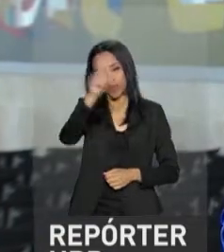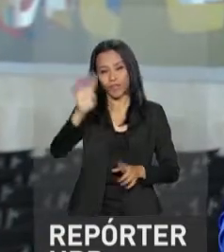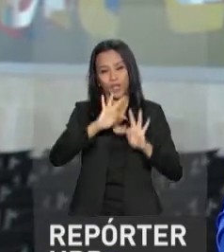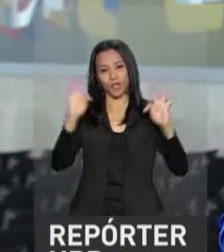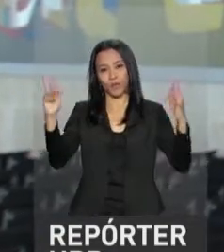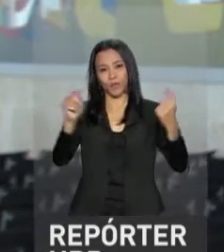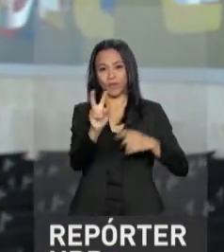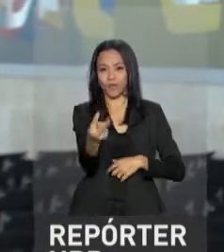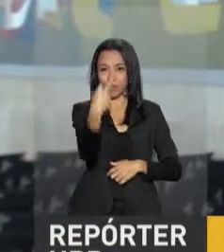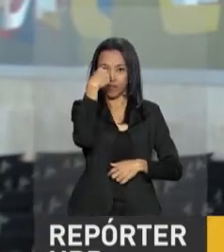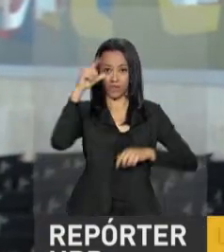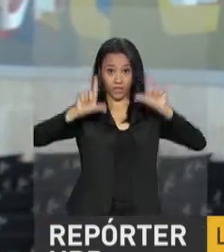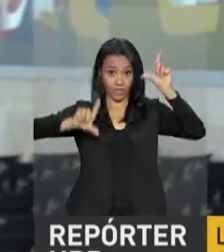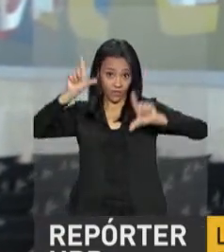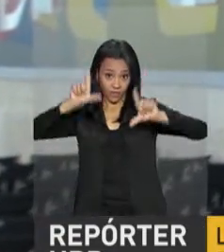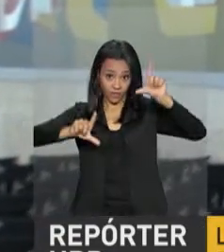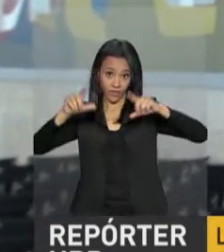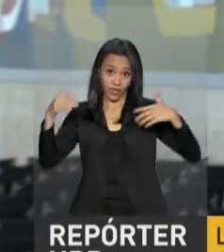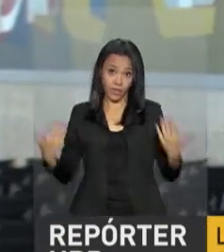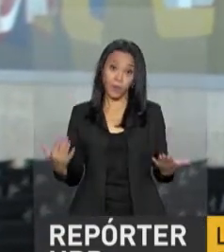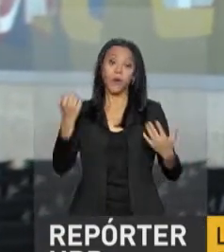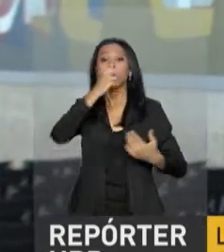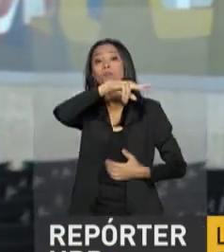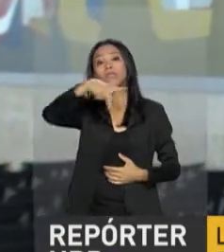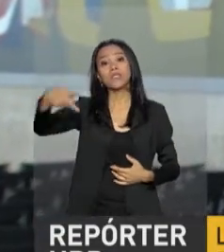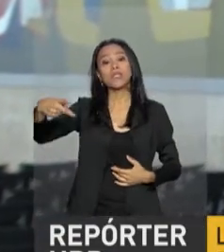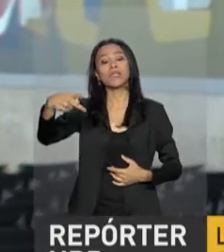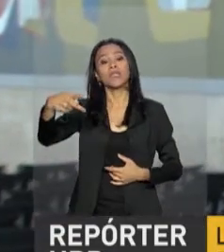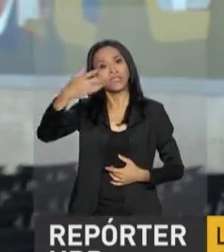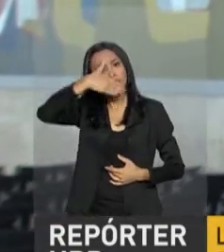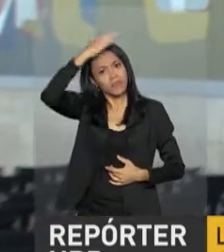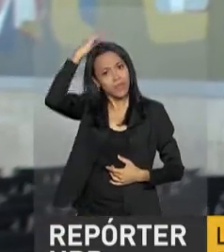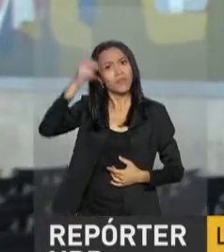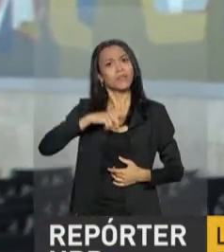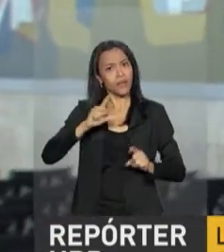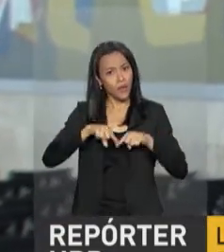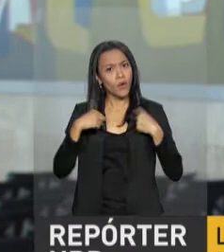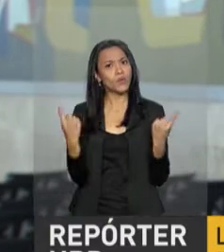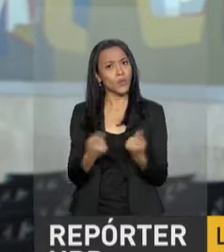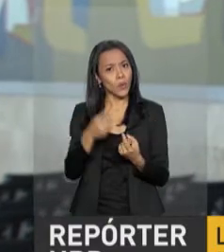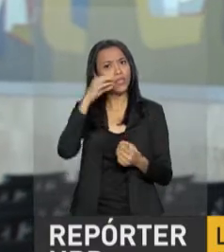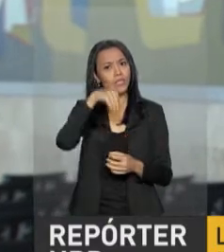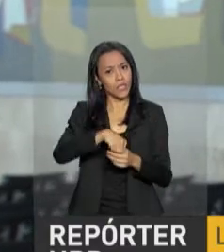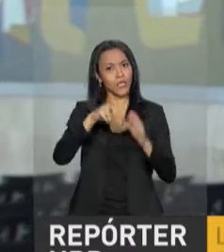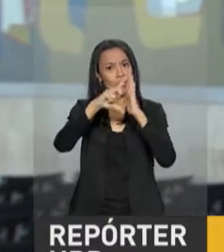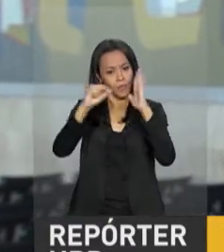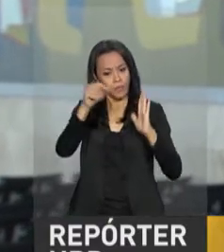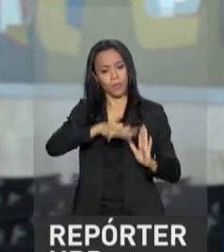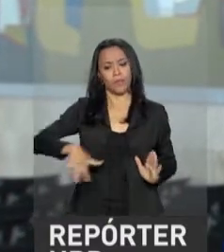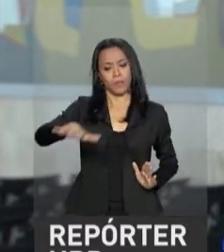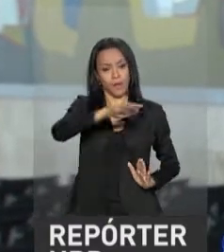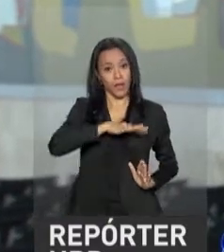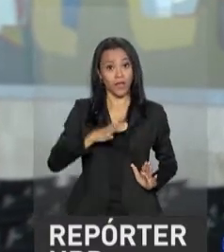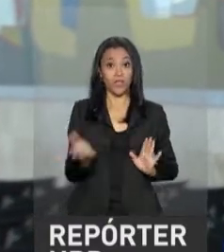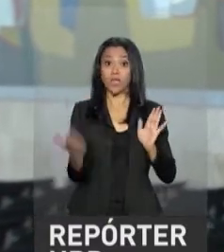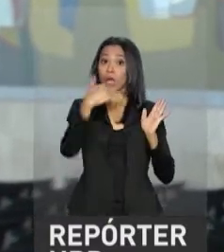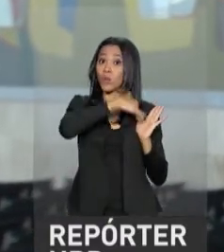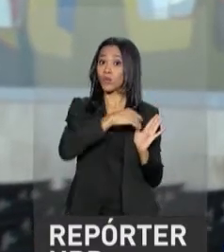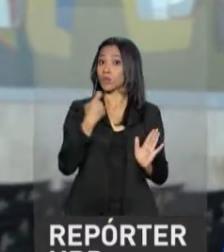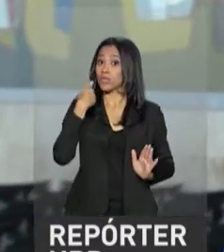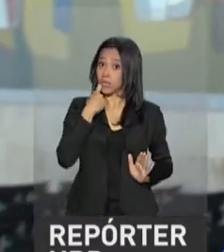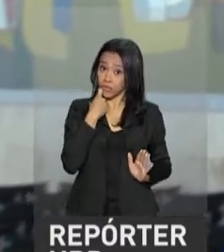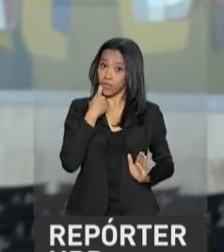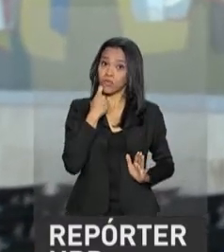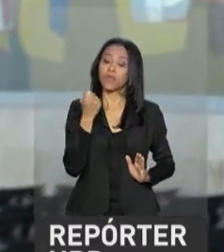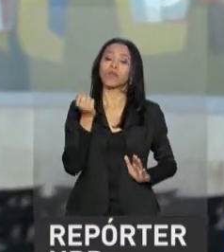nos acompanhe aqui na tv nbr o presidente michel temer tem reuniões internas esta manhã aqui no palácio do planalto na última sexta feira